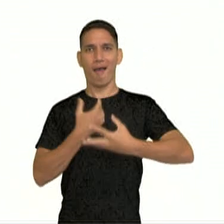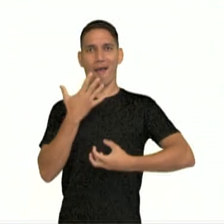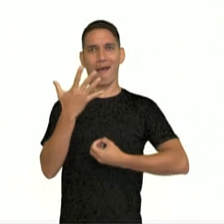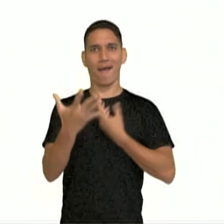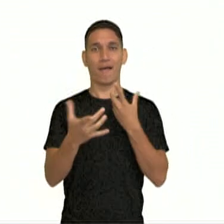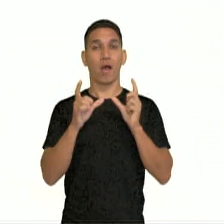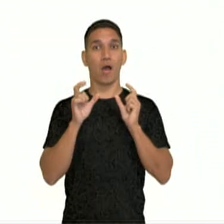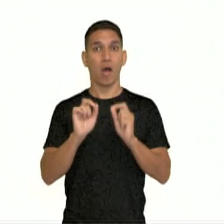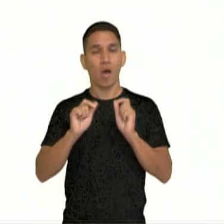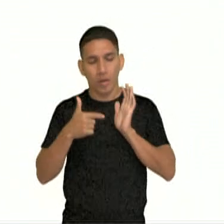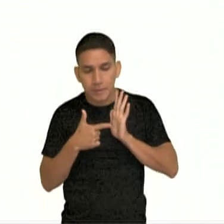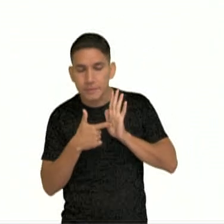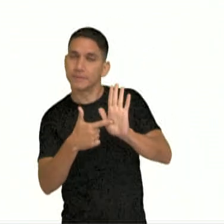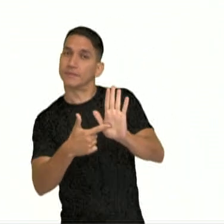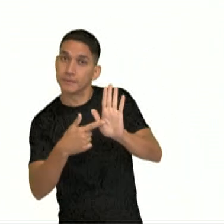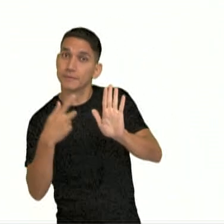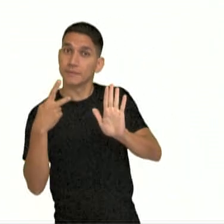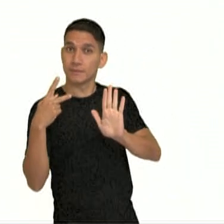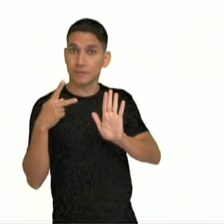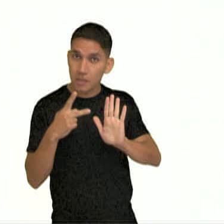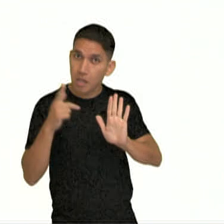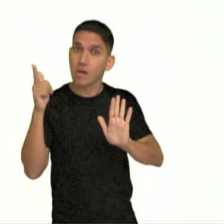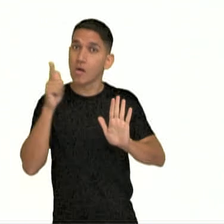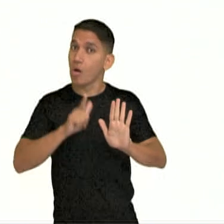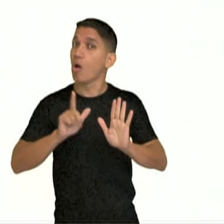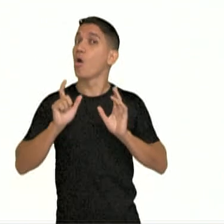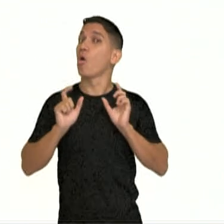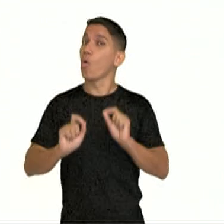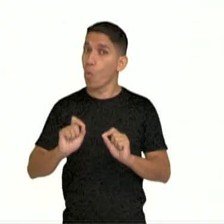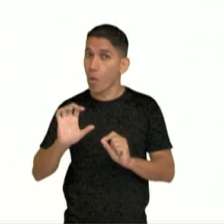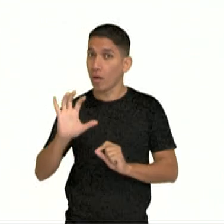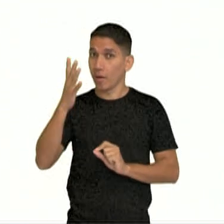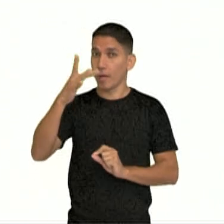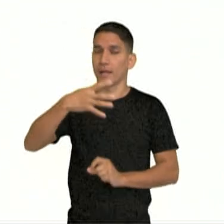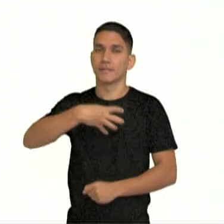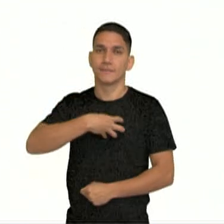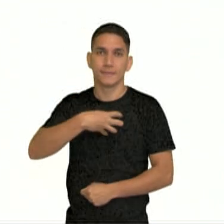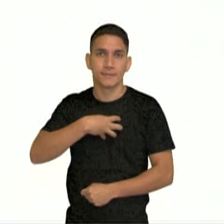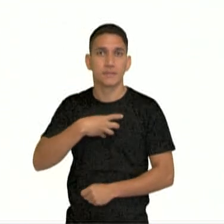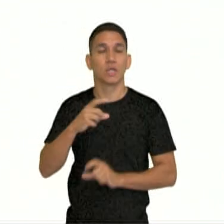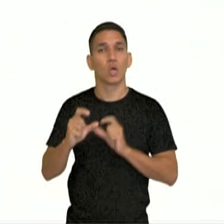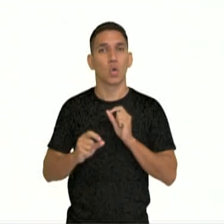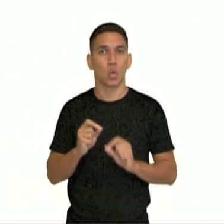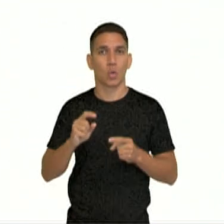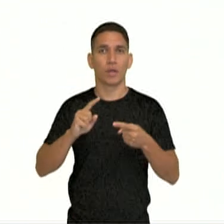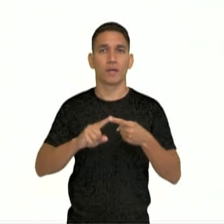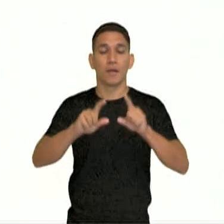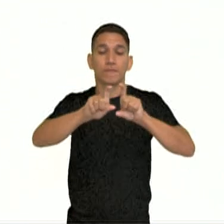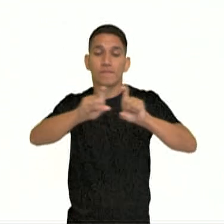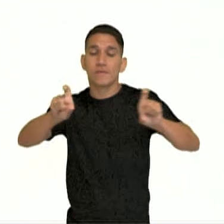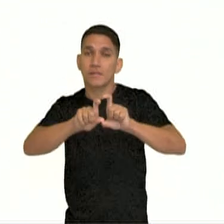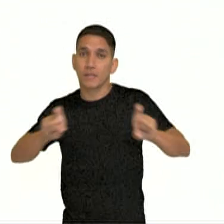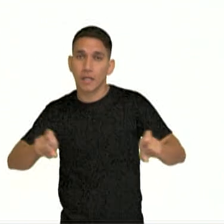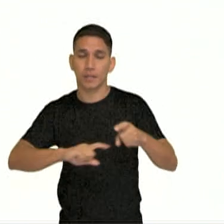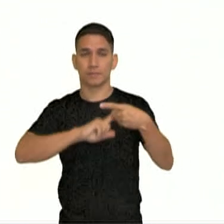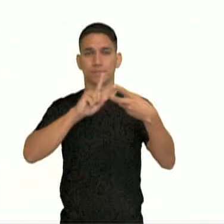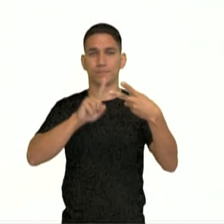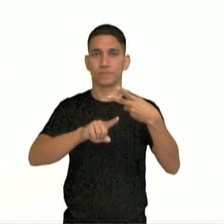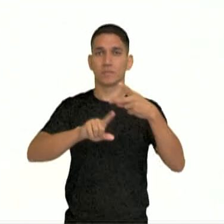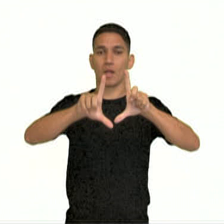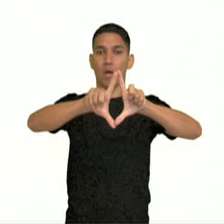cuja apresentação pode surgir em formas de versos,